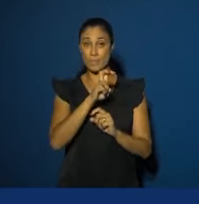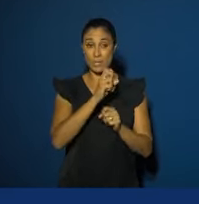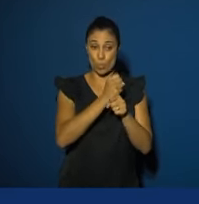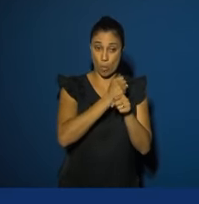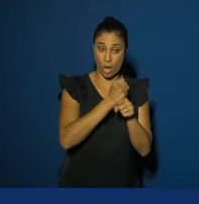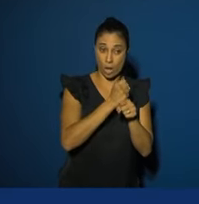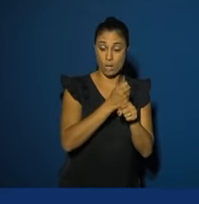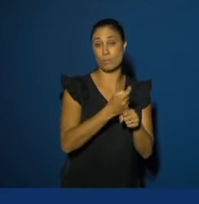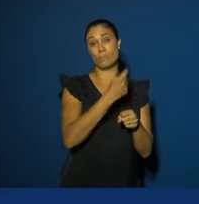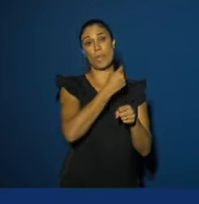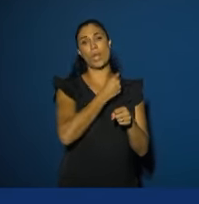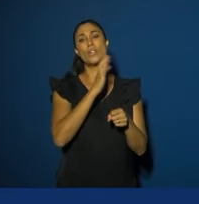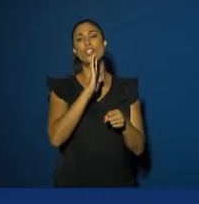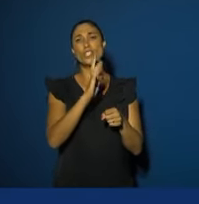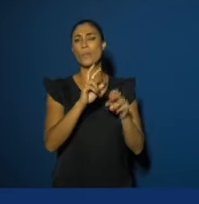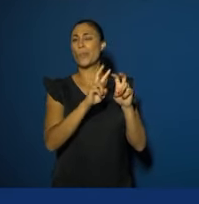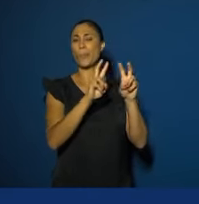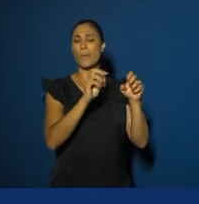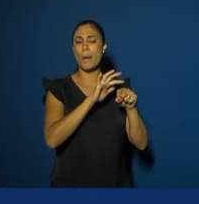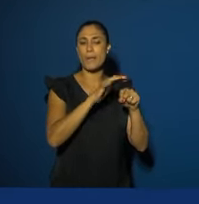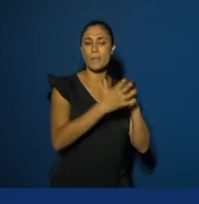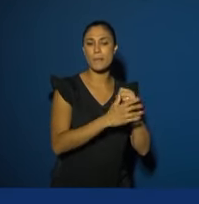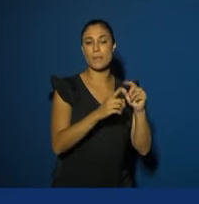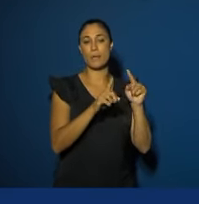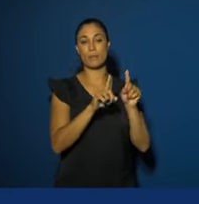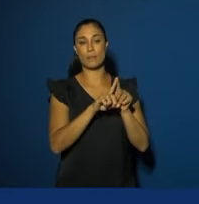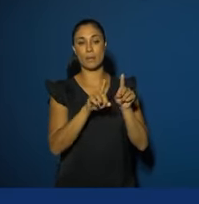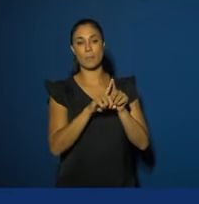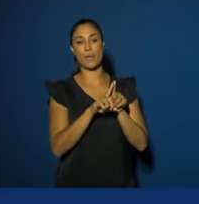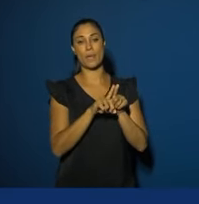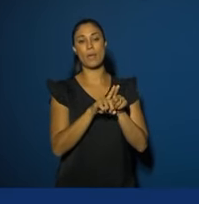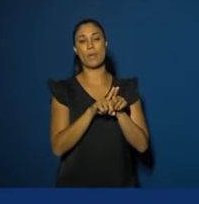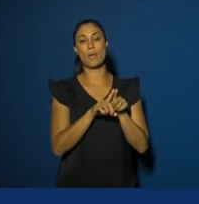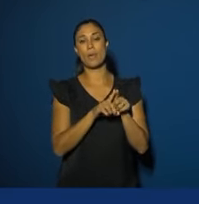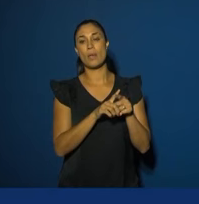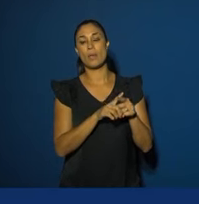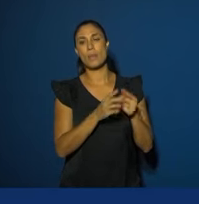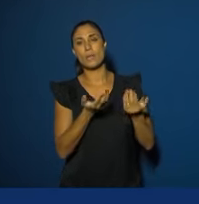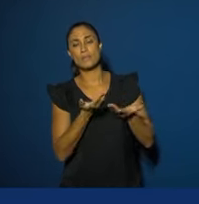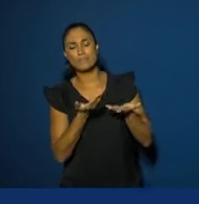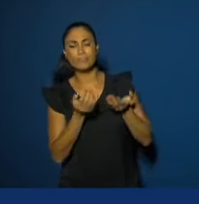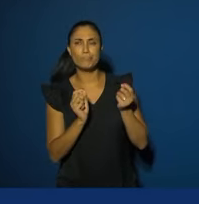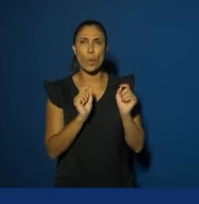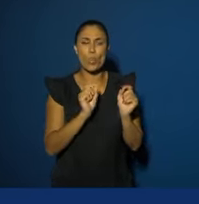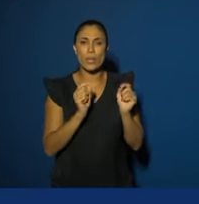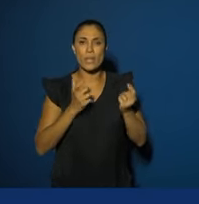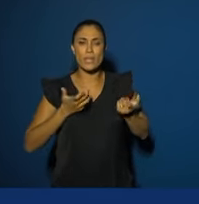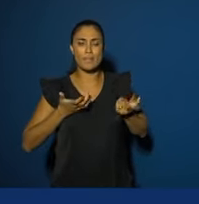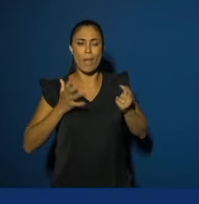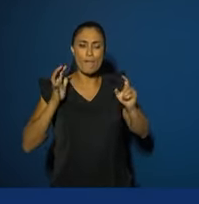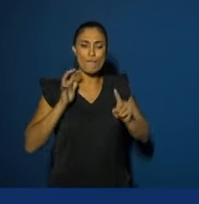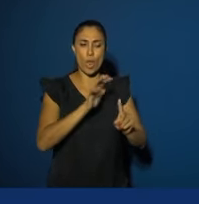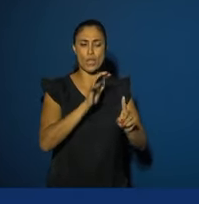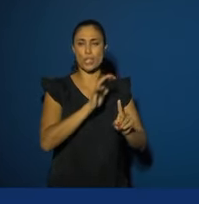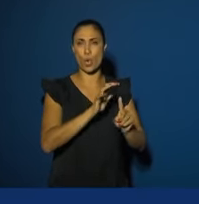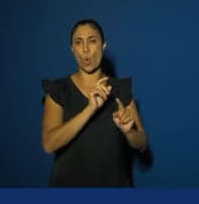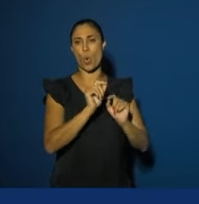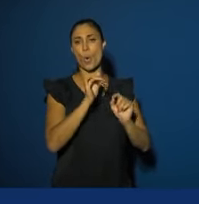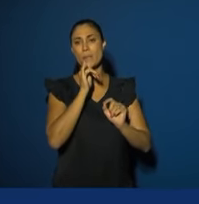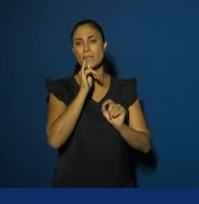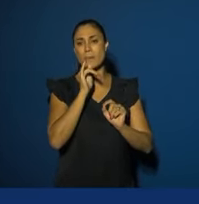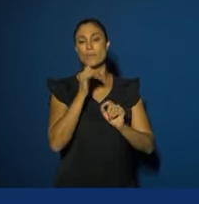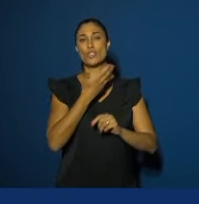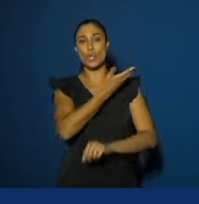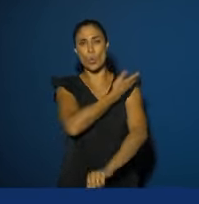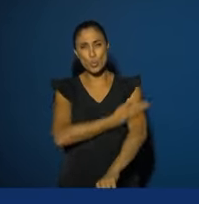5 anos muito se falou da pandemia e a troca do que isso provocou o que que provocou isso em troca de de